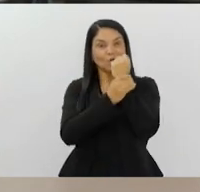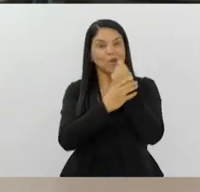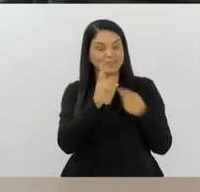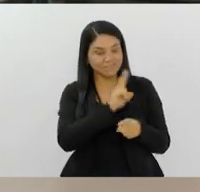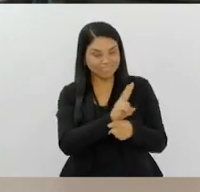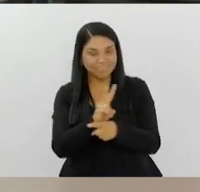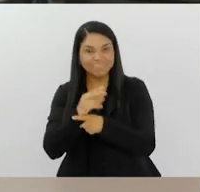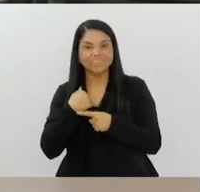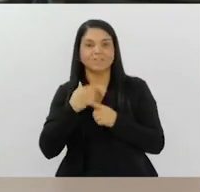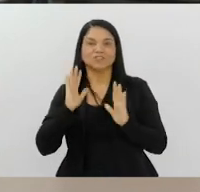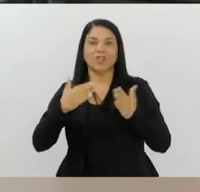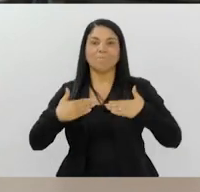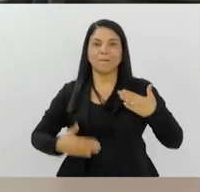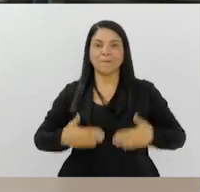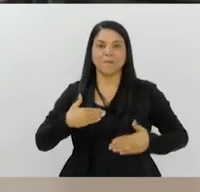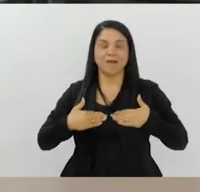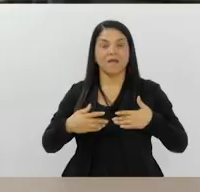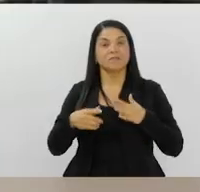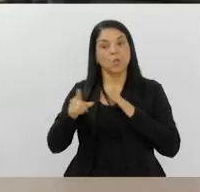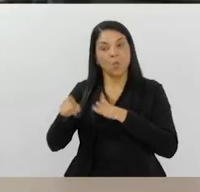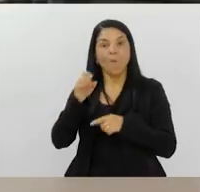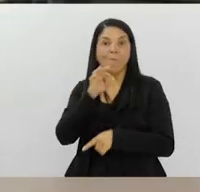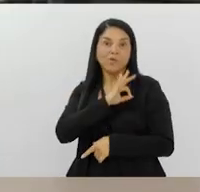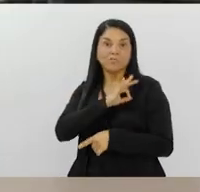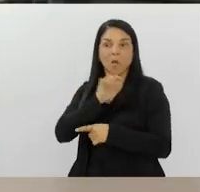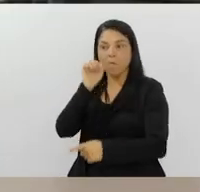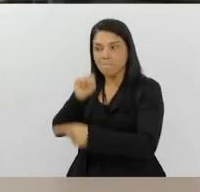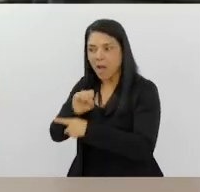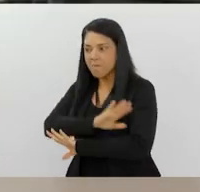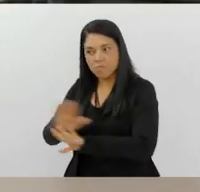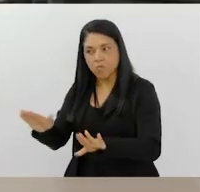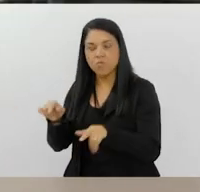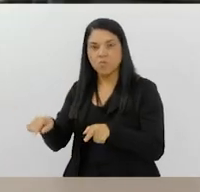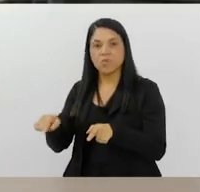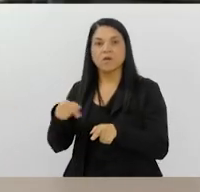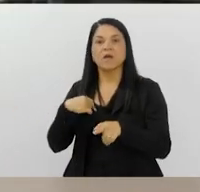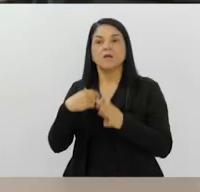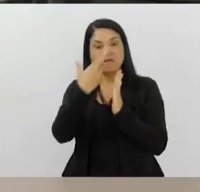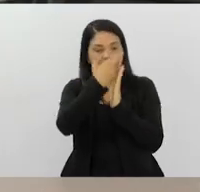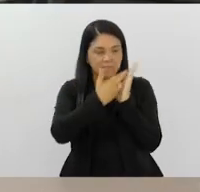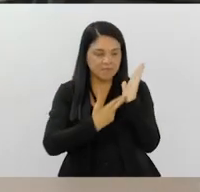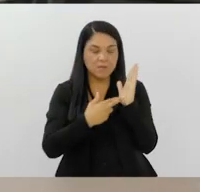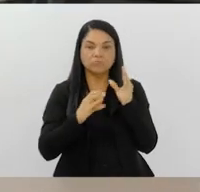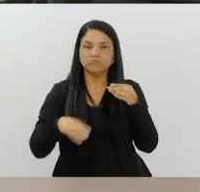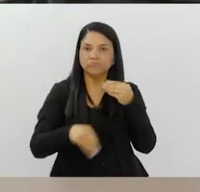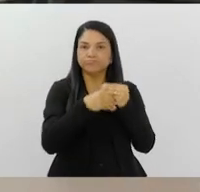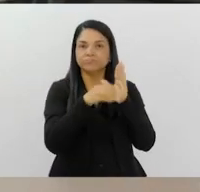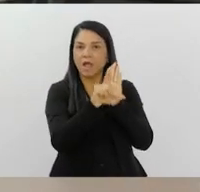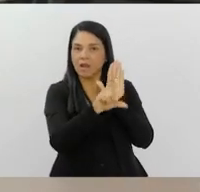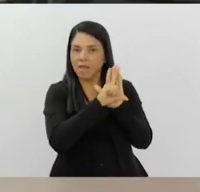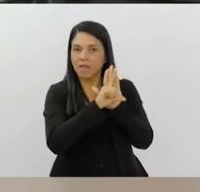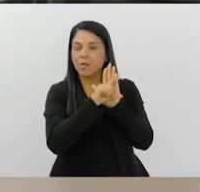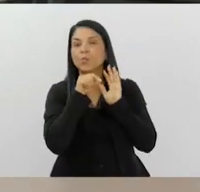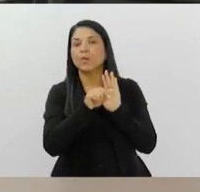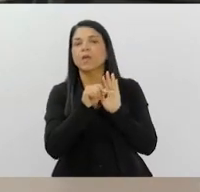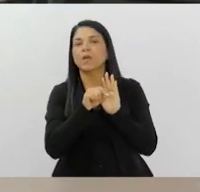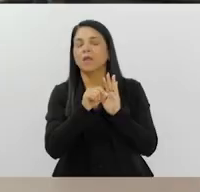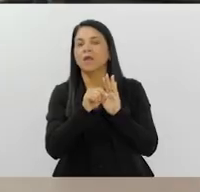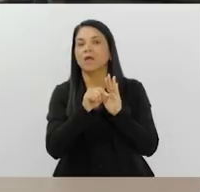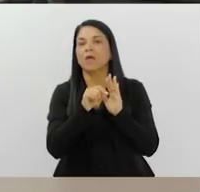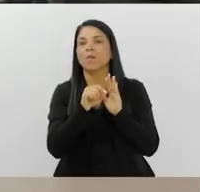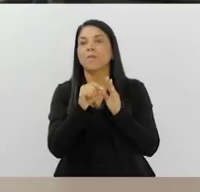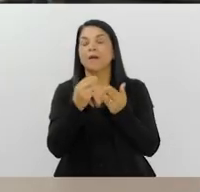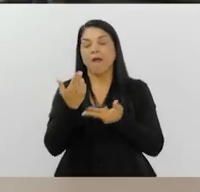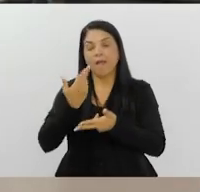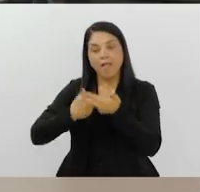situação então eu acho importante não sei como que a gente pode fazer uma redação aí na lei Mas de ter também uma uma